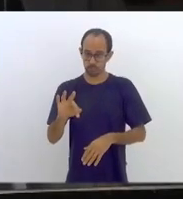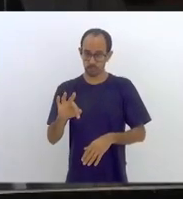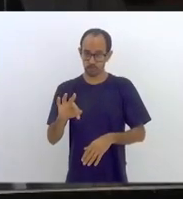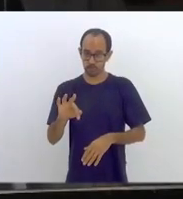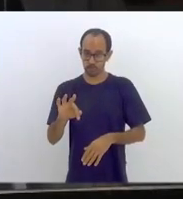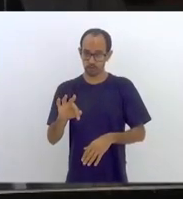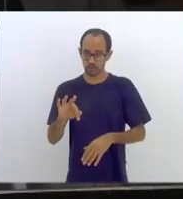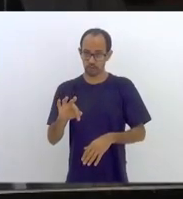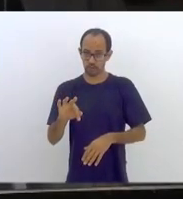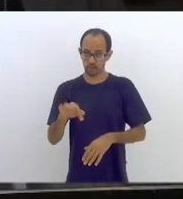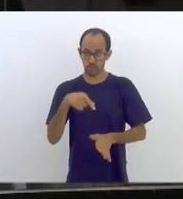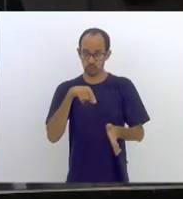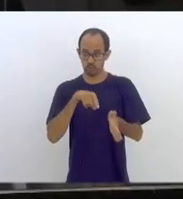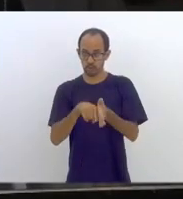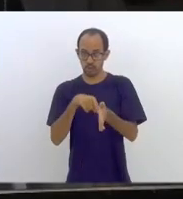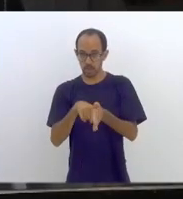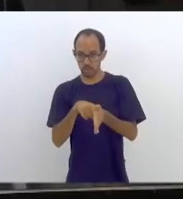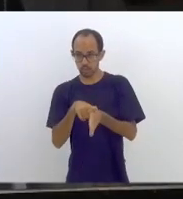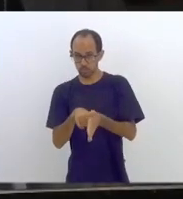o inquérito